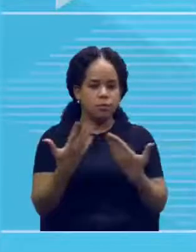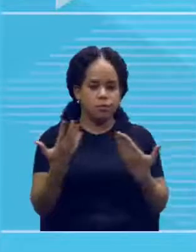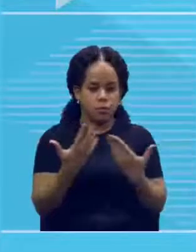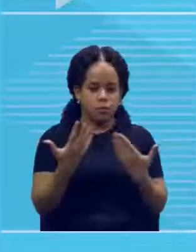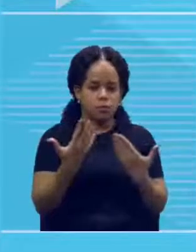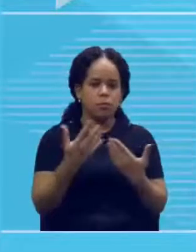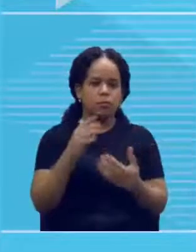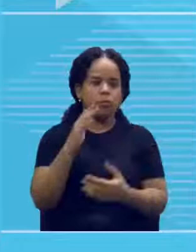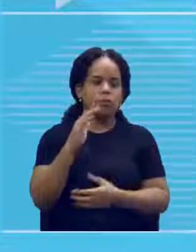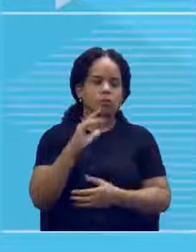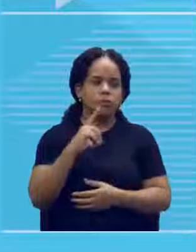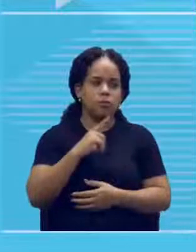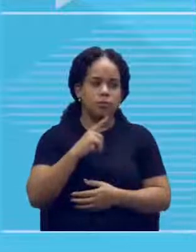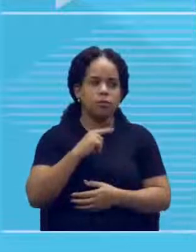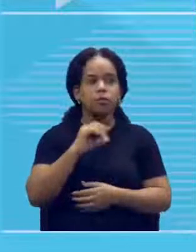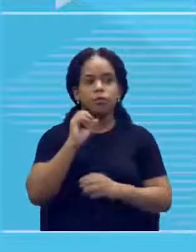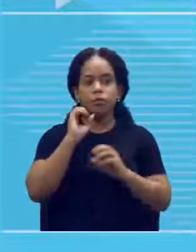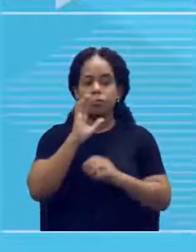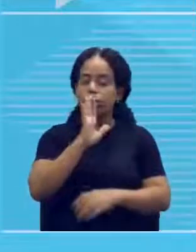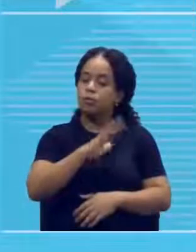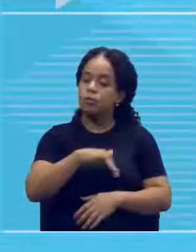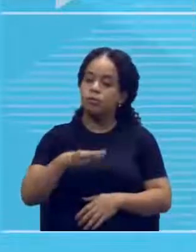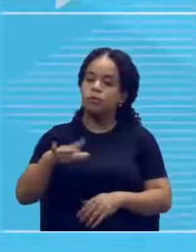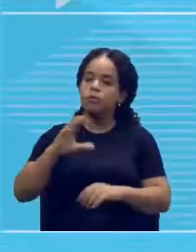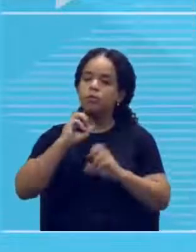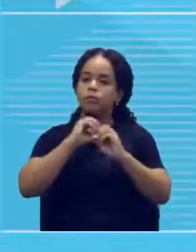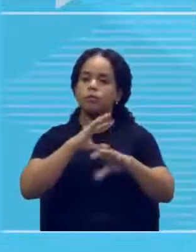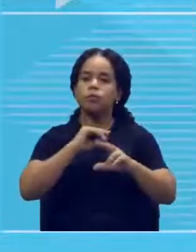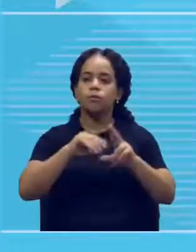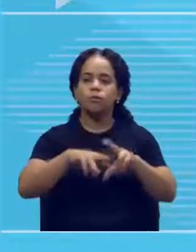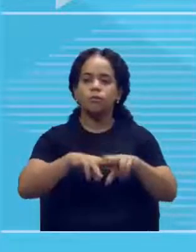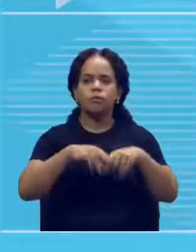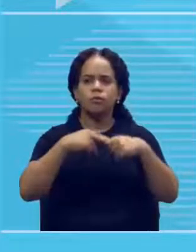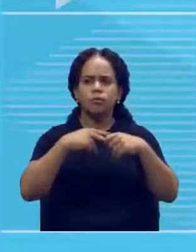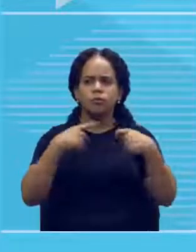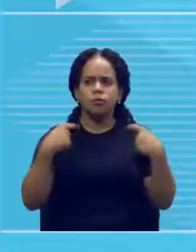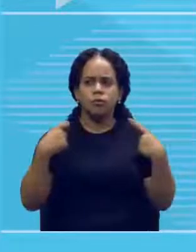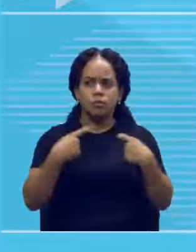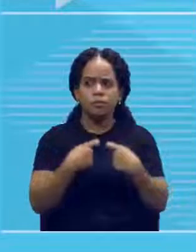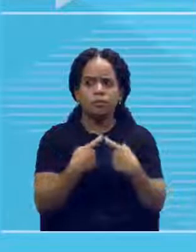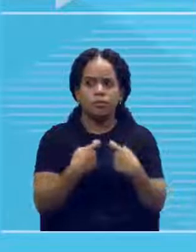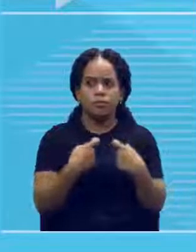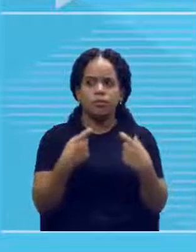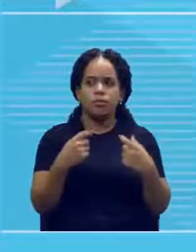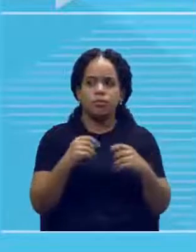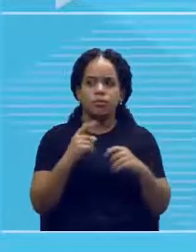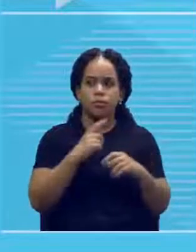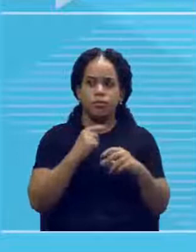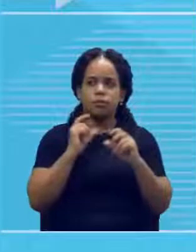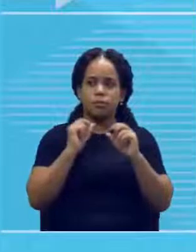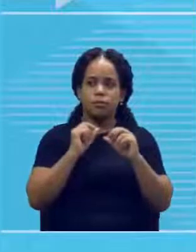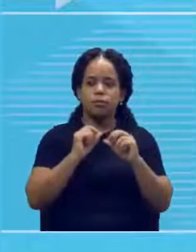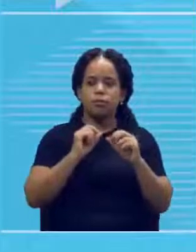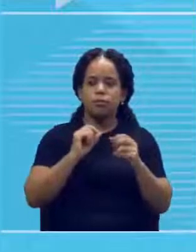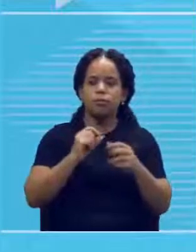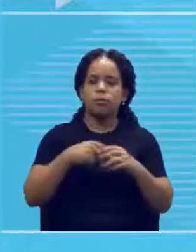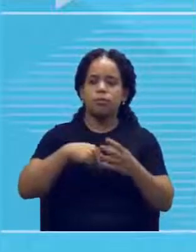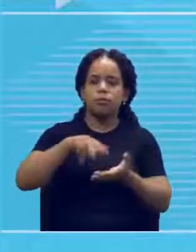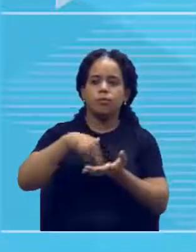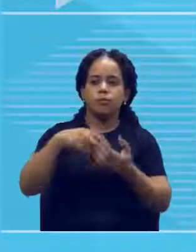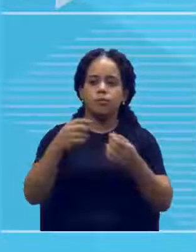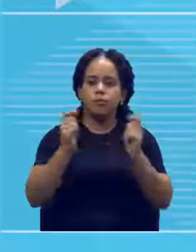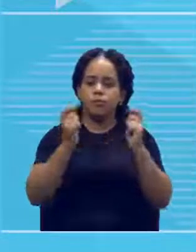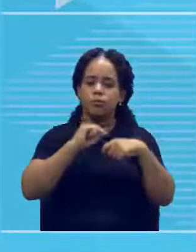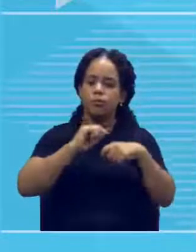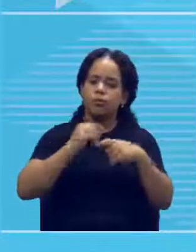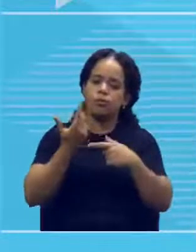eram educadas para a guerra e acreditavam que a dança contribuía para o equilíbrio da mente e